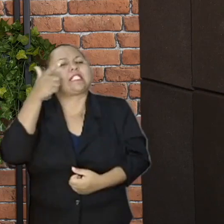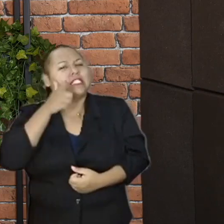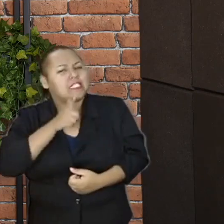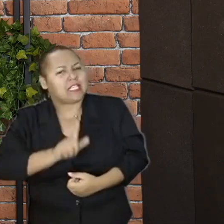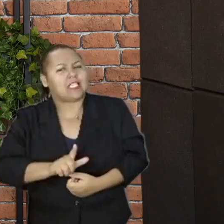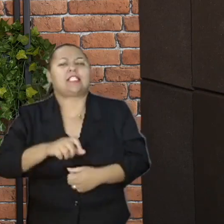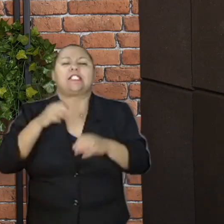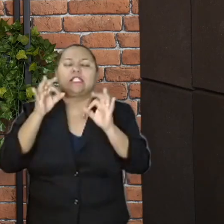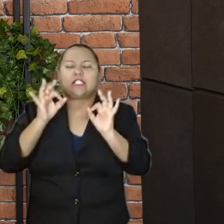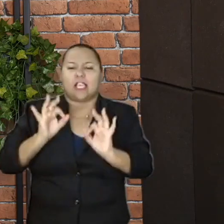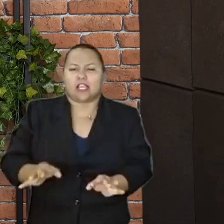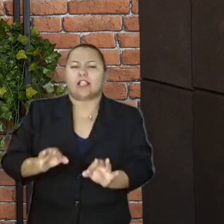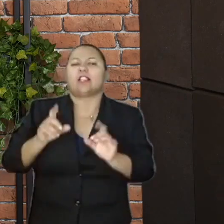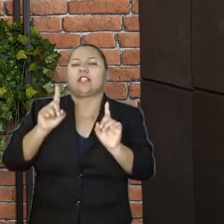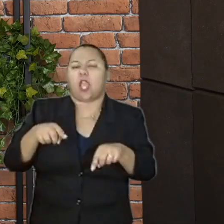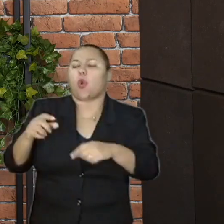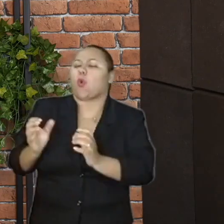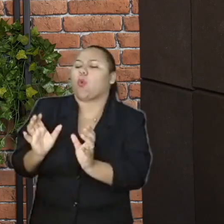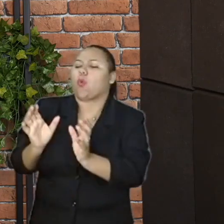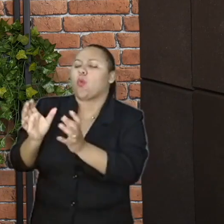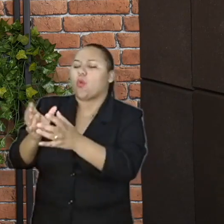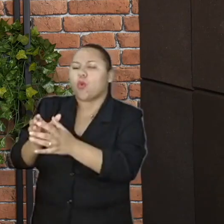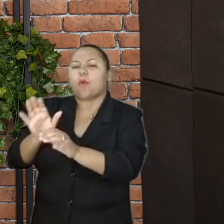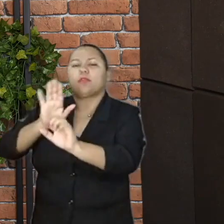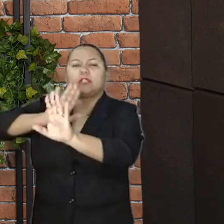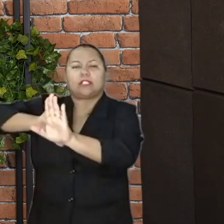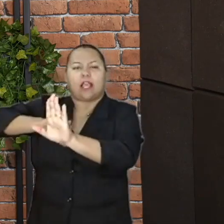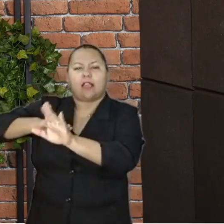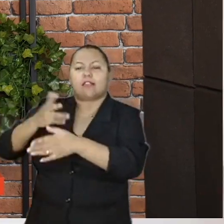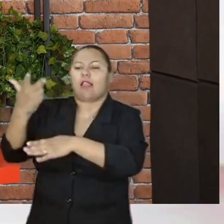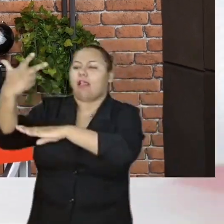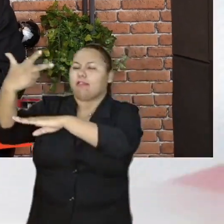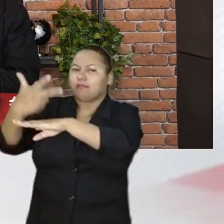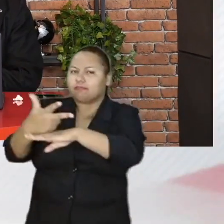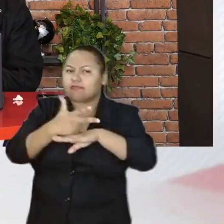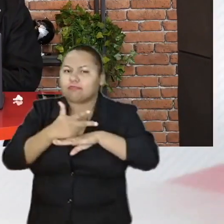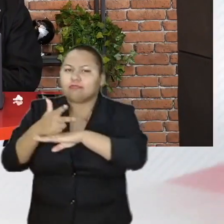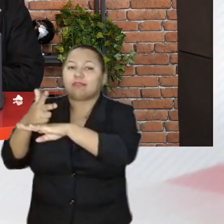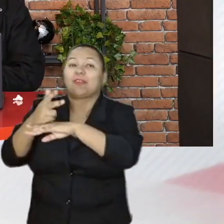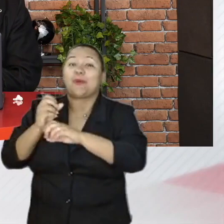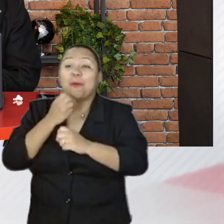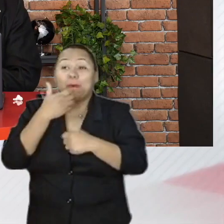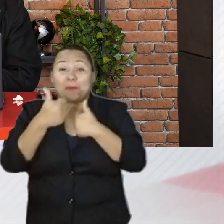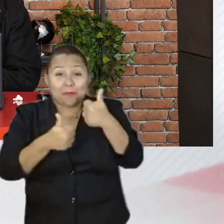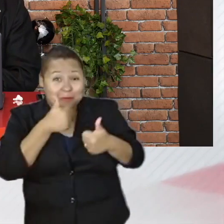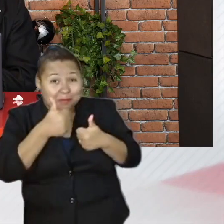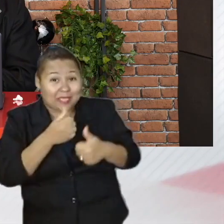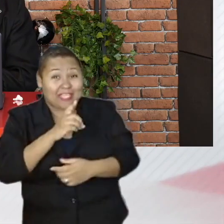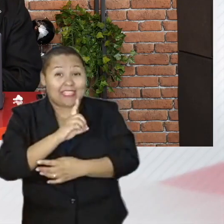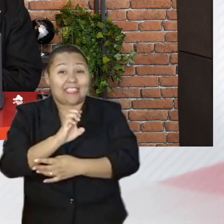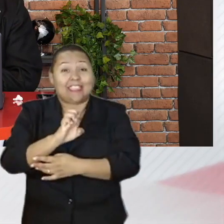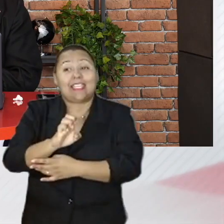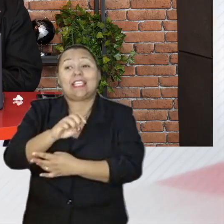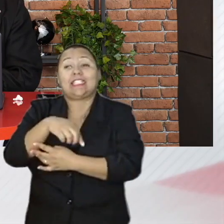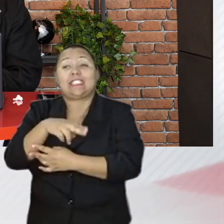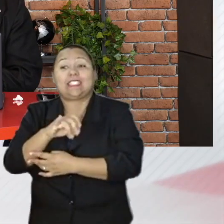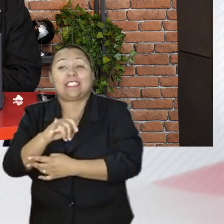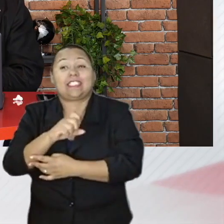bastante competente que está por trás dessas câmaras. Então, tudo bem, Denise? Como tá? Você está em Caxias do Sul?